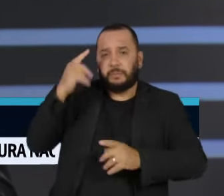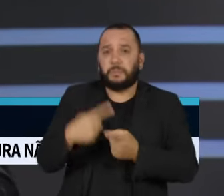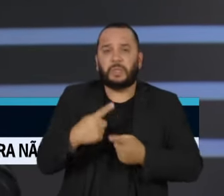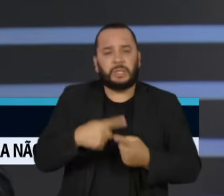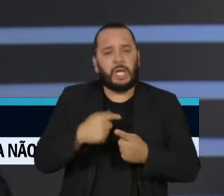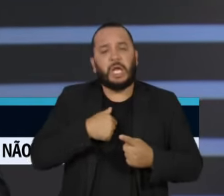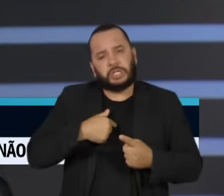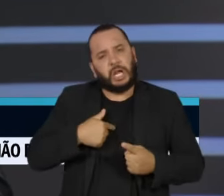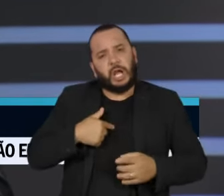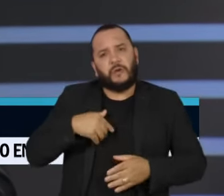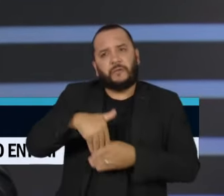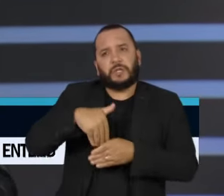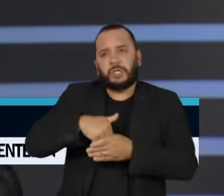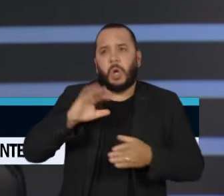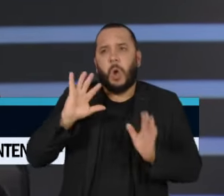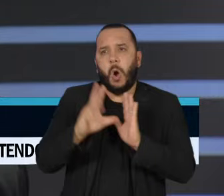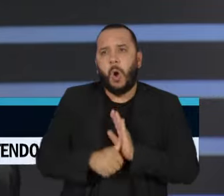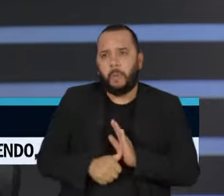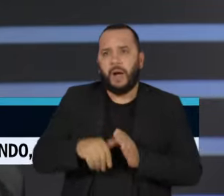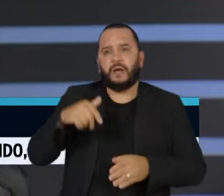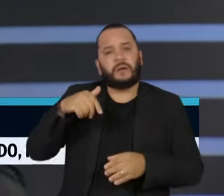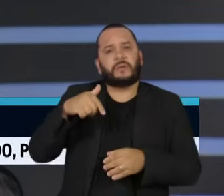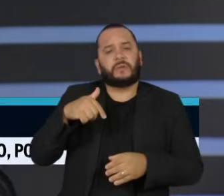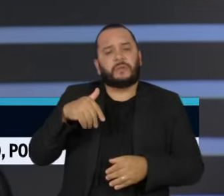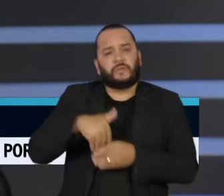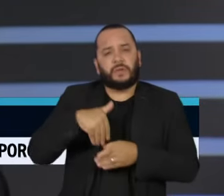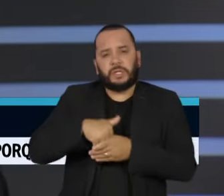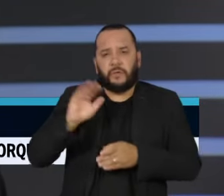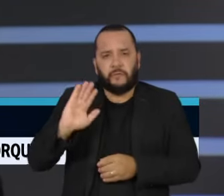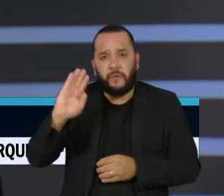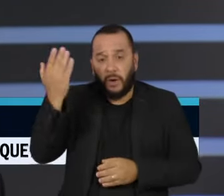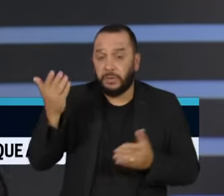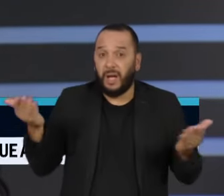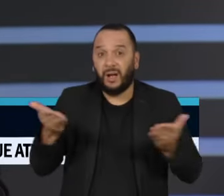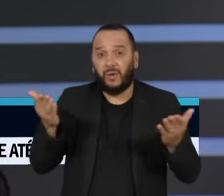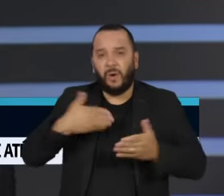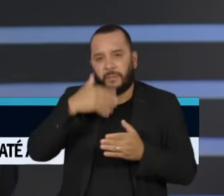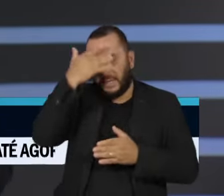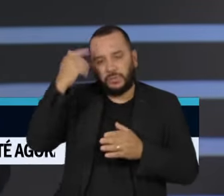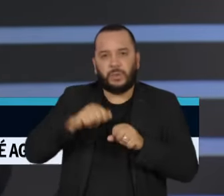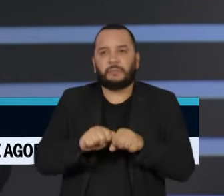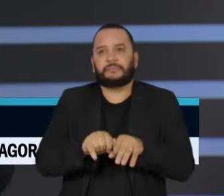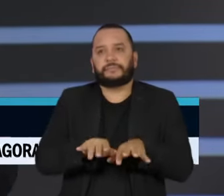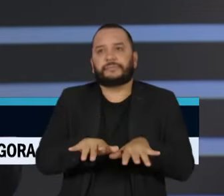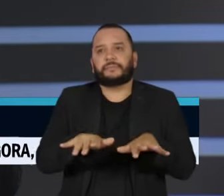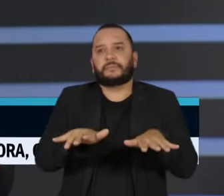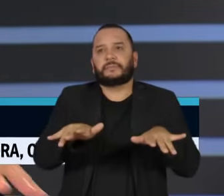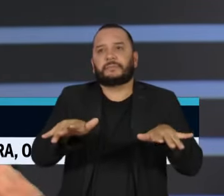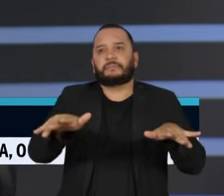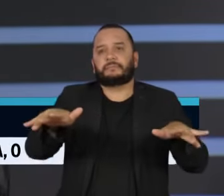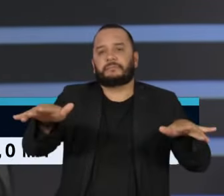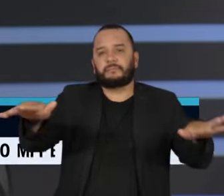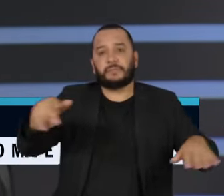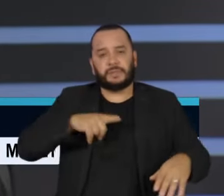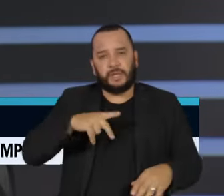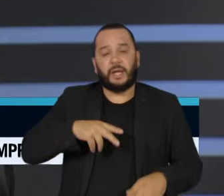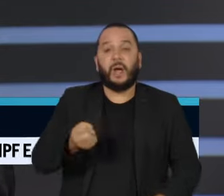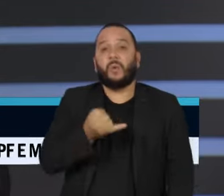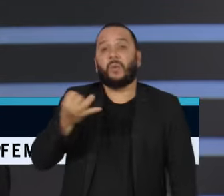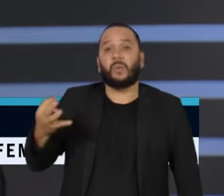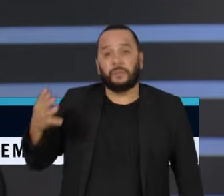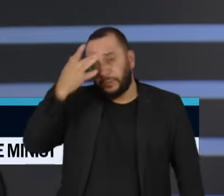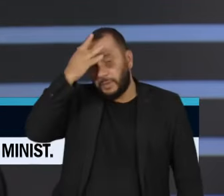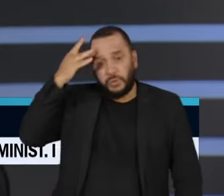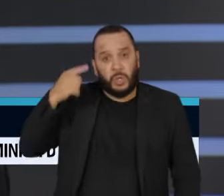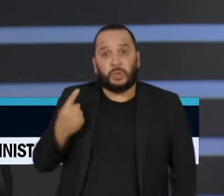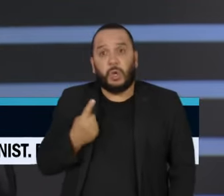sido roubadas e tudo isso mais. Agora, com a desmobilização desse pessoal todo, o que, que vai acontecer? Surge vários desses lobos solitários, que se